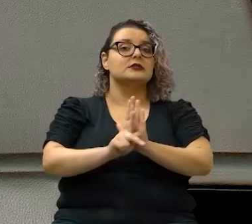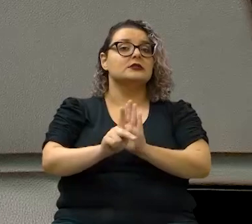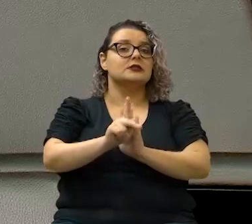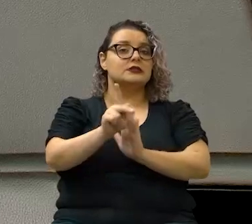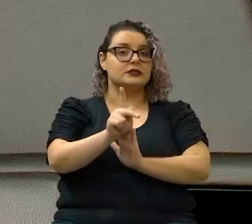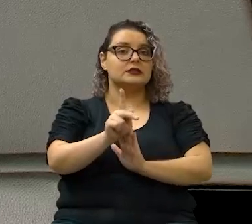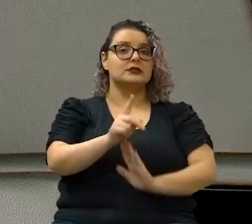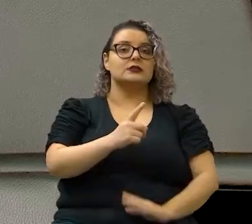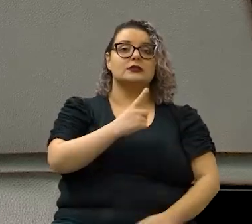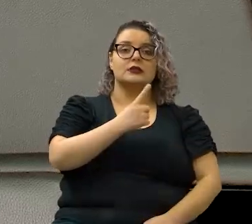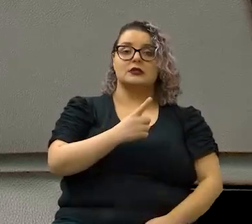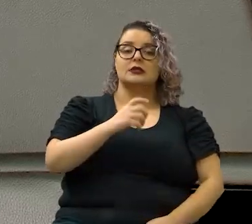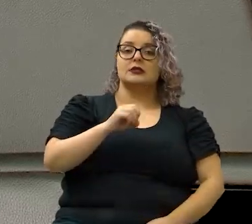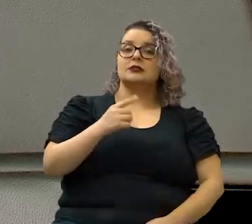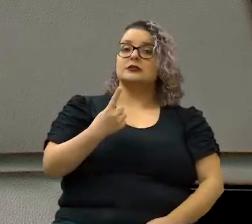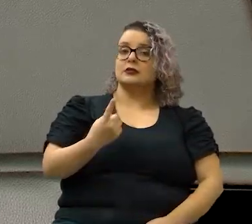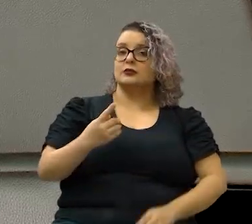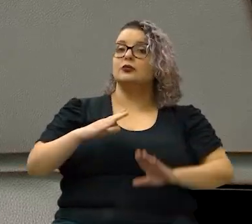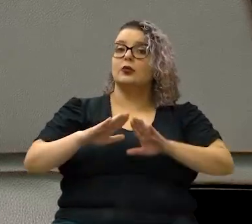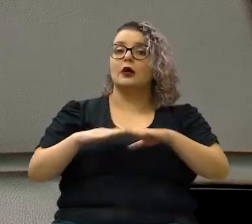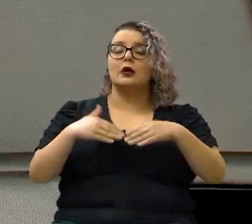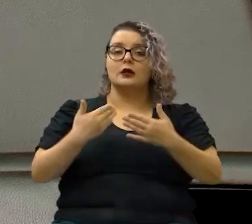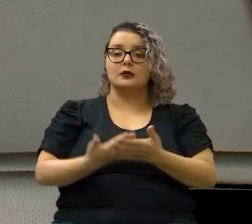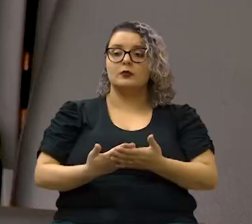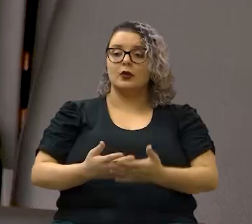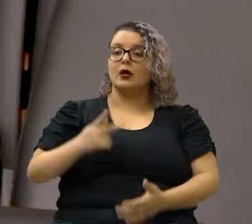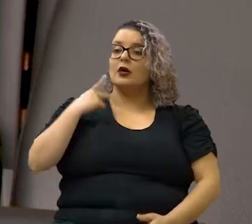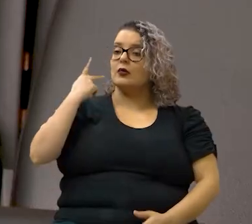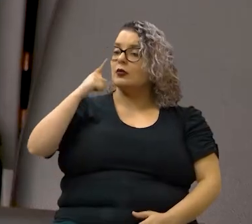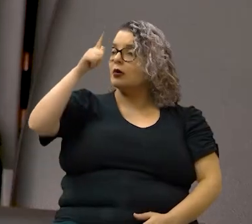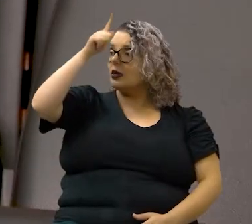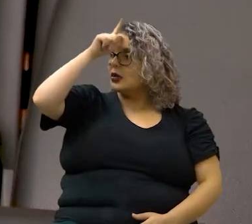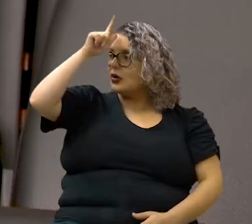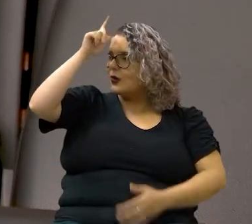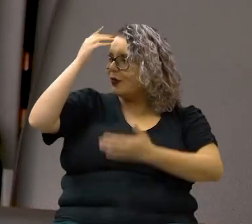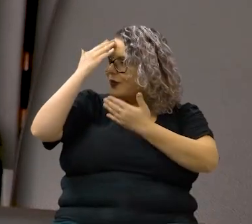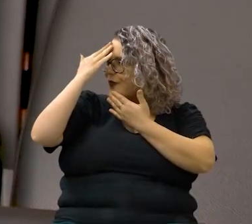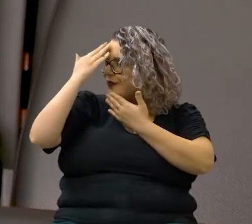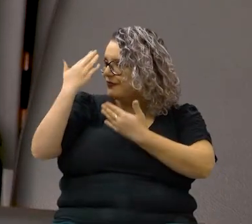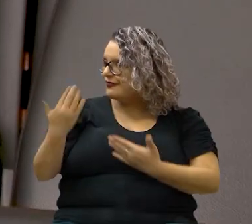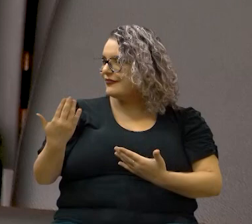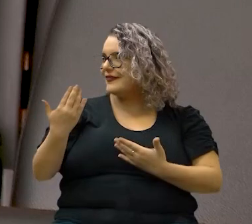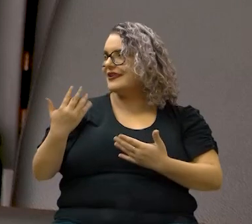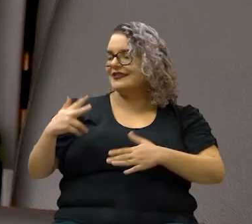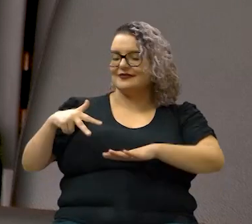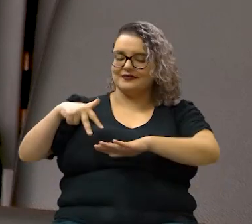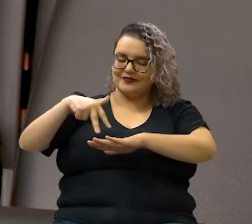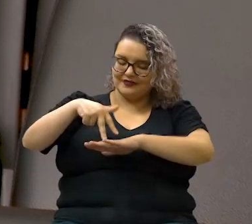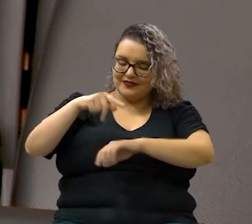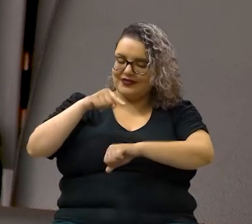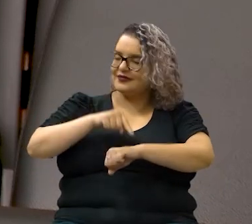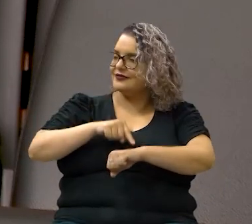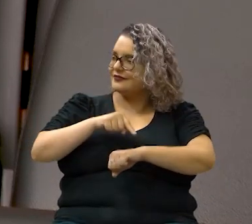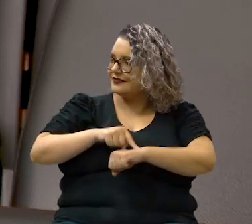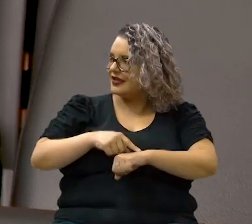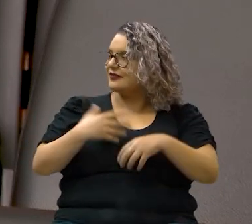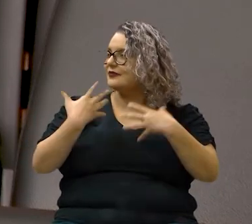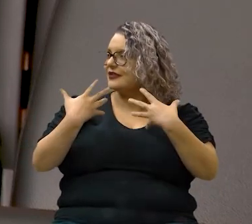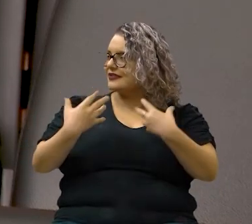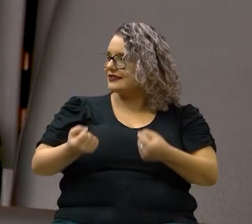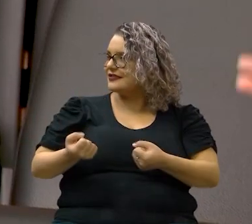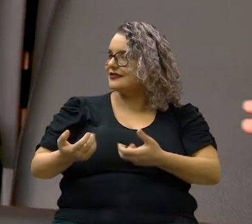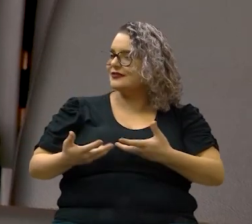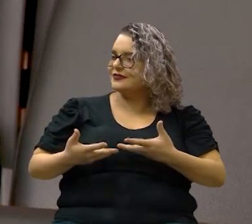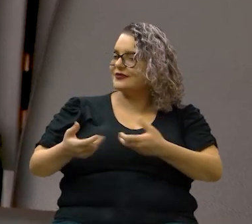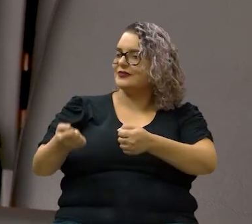17 projetos e 101 requerimentos. Vereador Gustavo Peta, muito obrigado pela disponibilidade do seu tempo, por